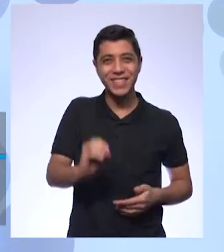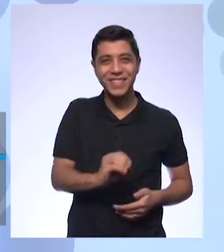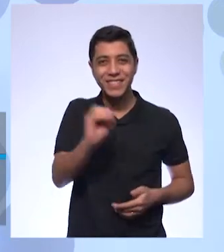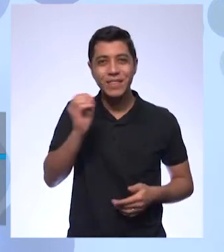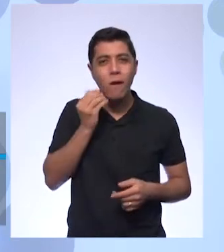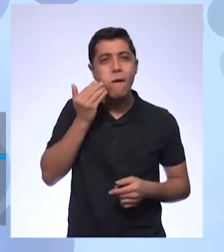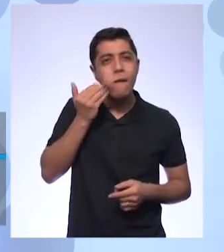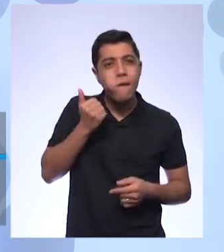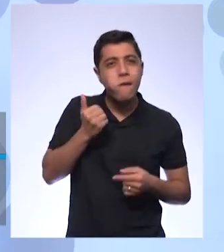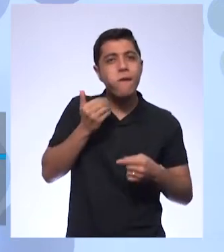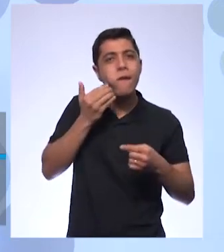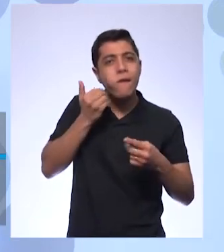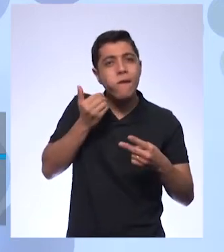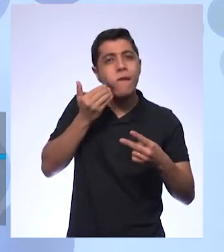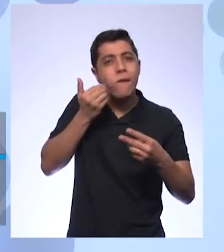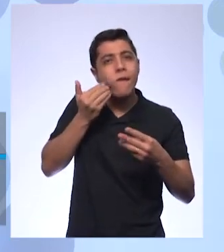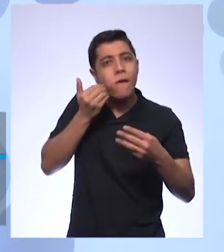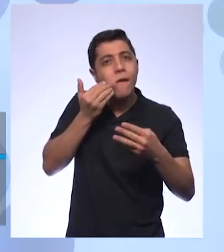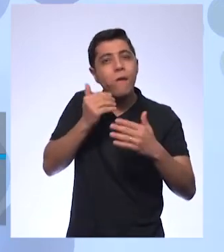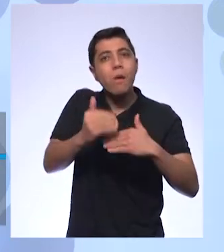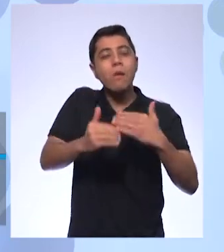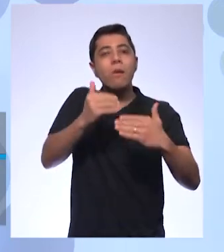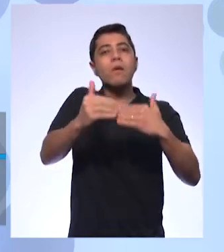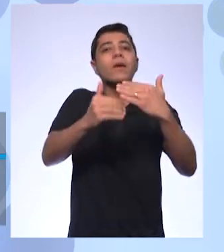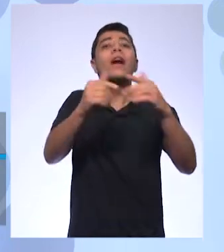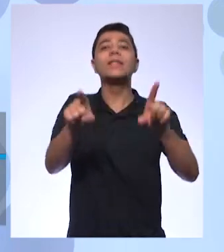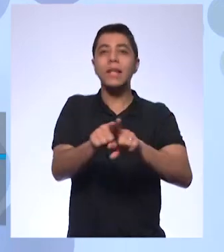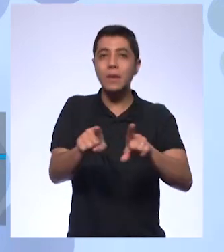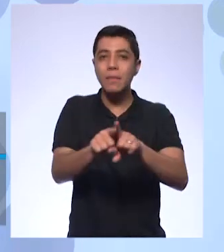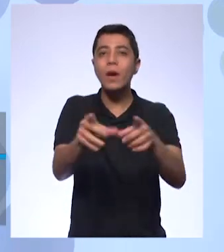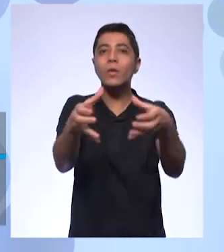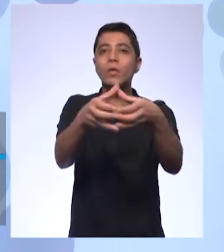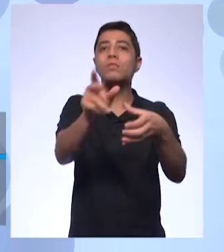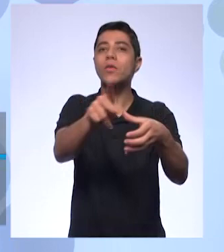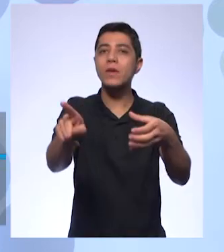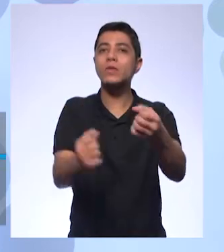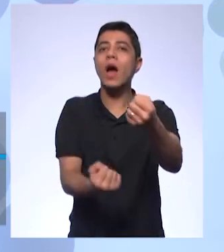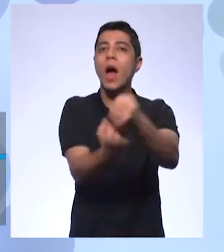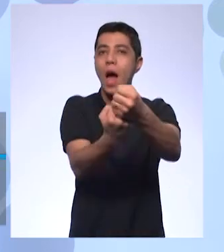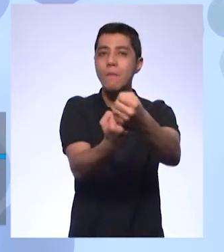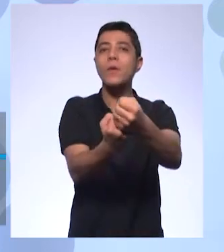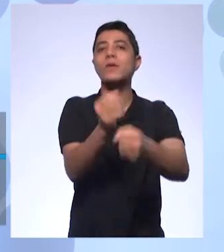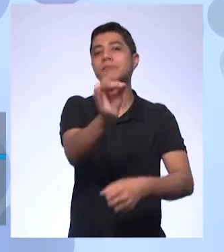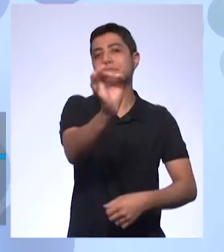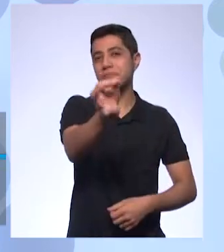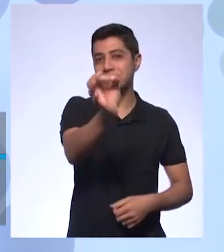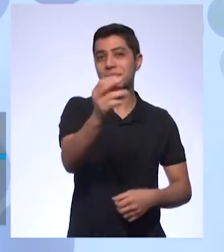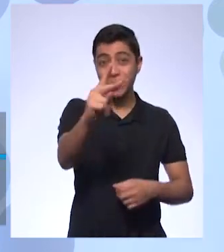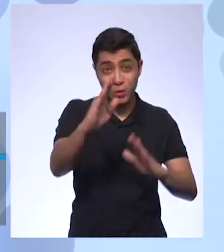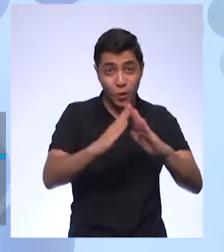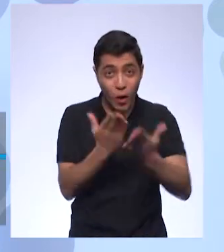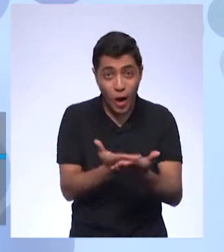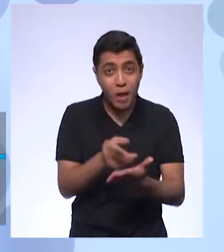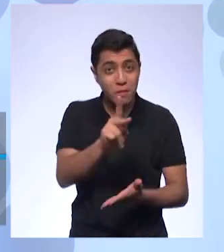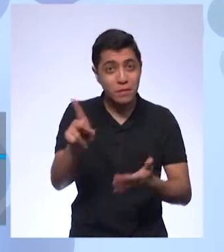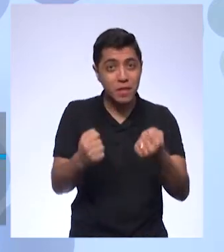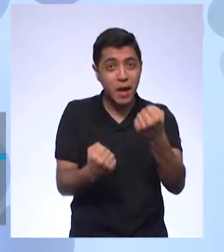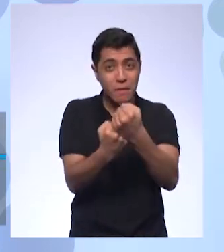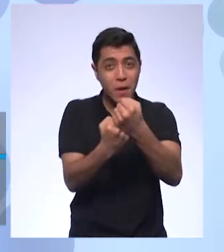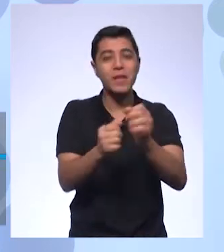com o suporte fundamental dos professores aí da sua unidade escolar, que devem estar desenvolvendo muitas